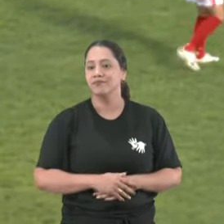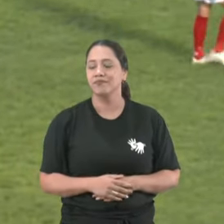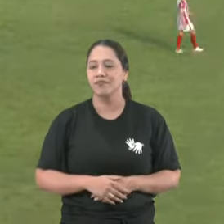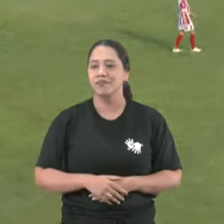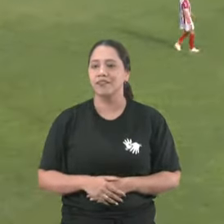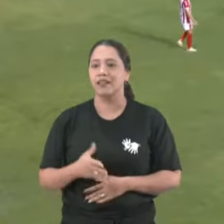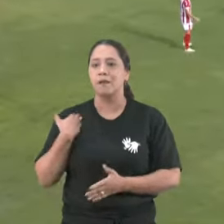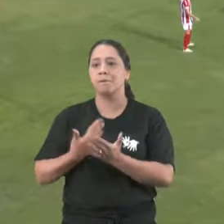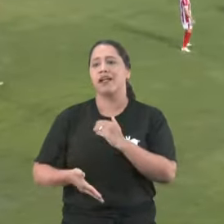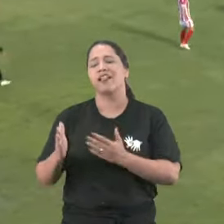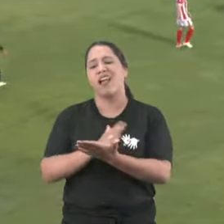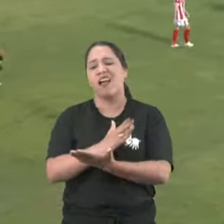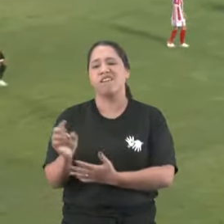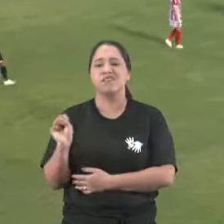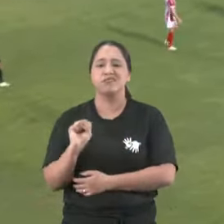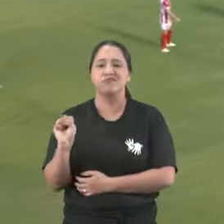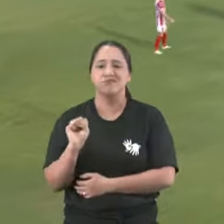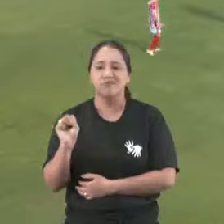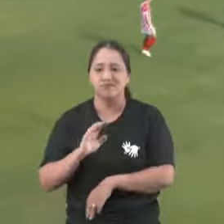Perdemos aí alguns segundos.